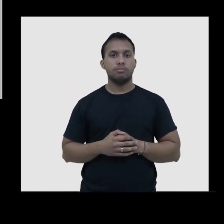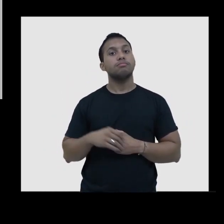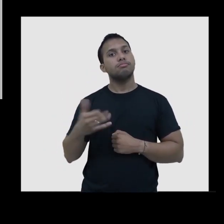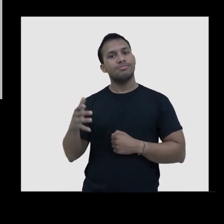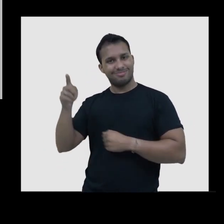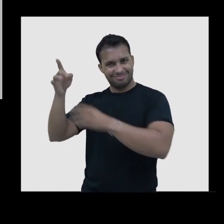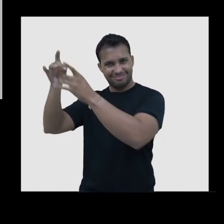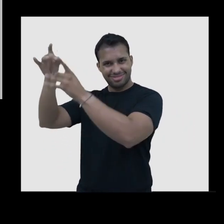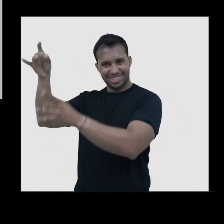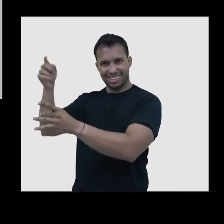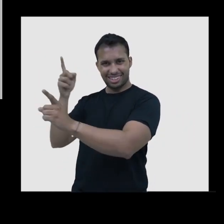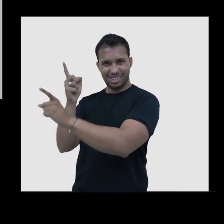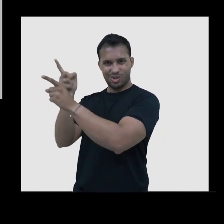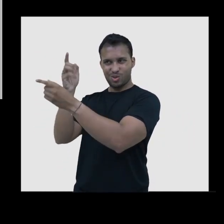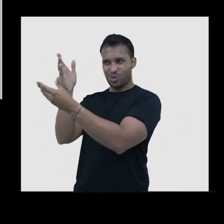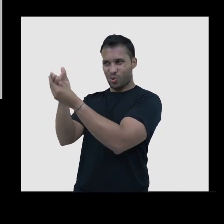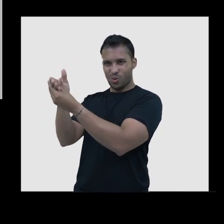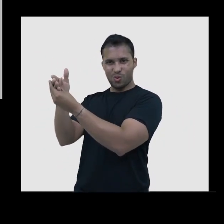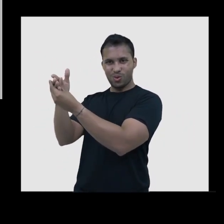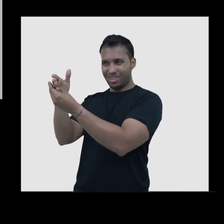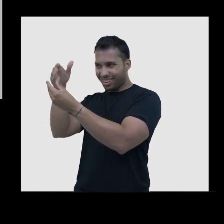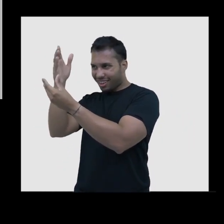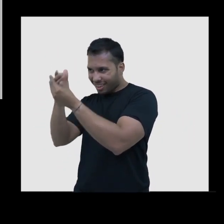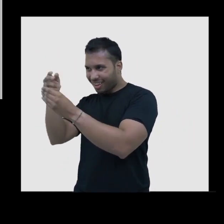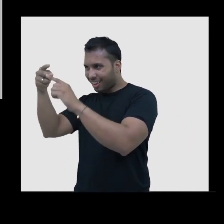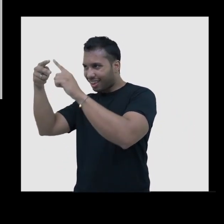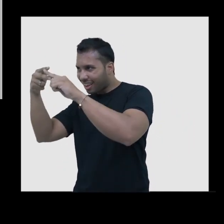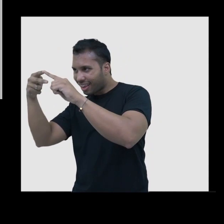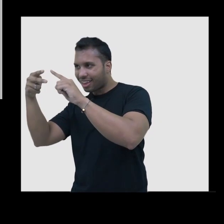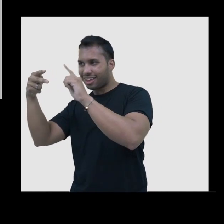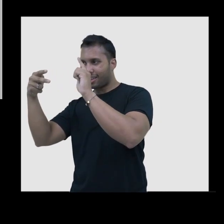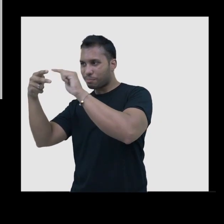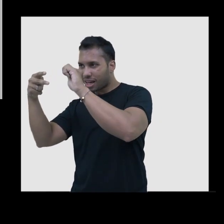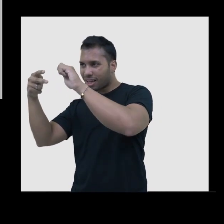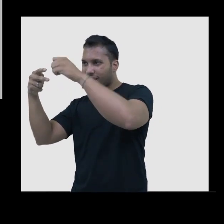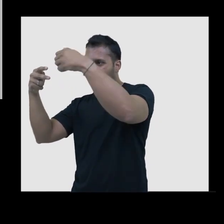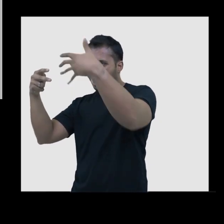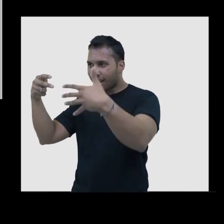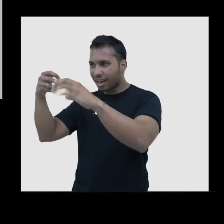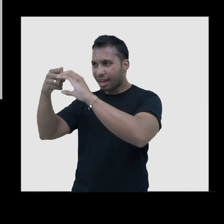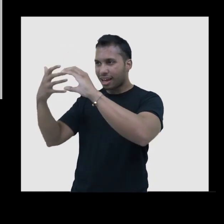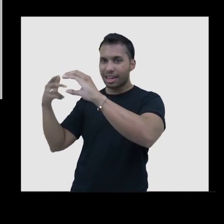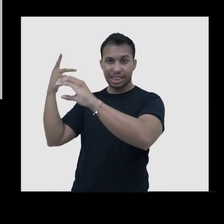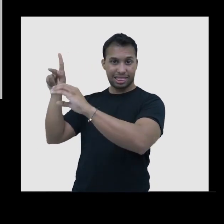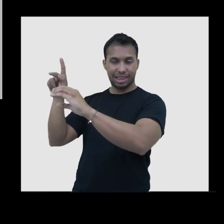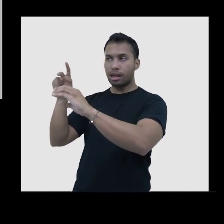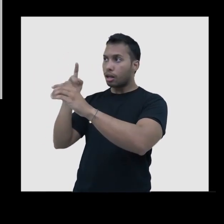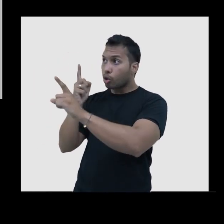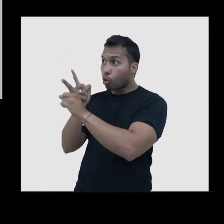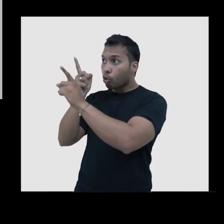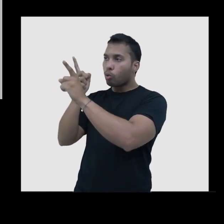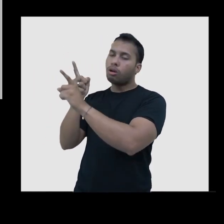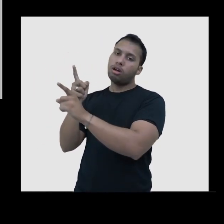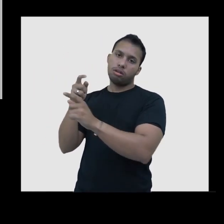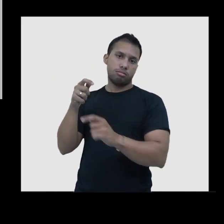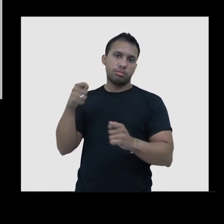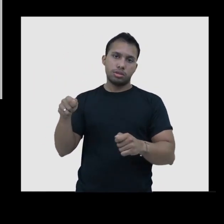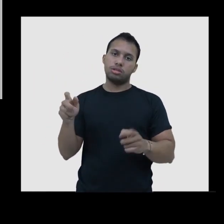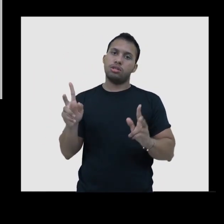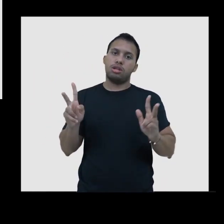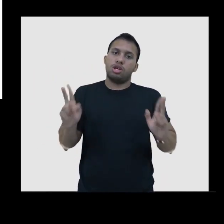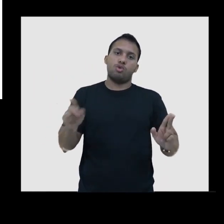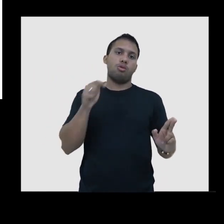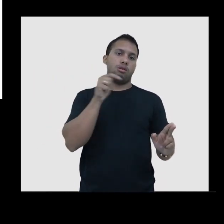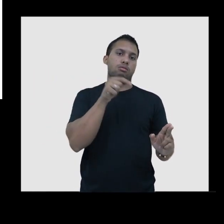Nós criaremos nosso projeto no Premiere utilizando esses dados que encontramos aqui, né? No painel detalhes do vídeo, né? Que nós